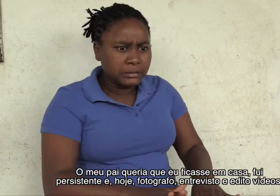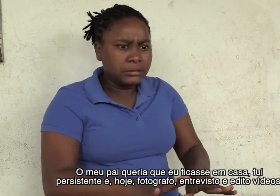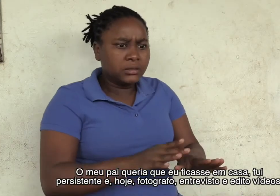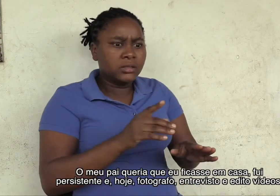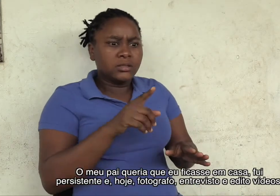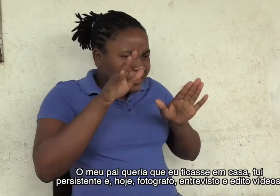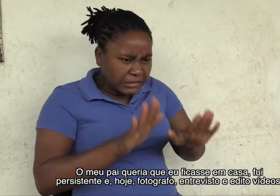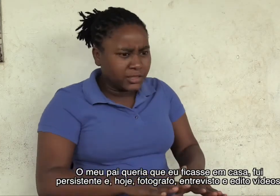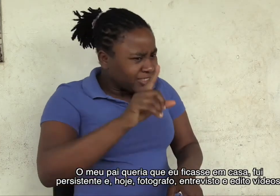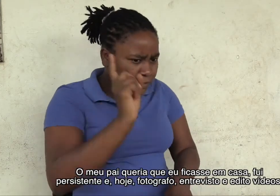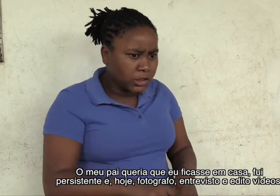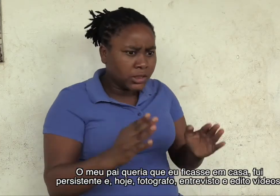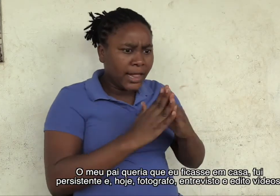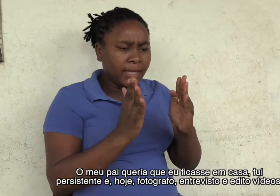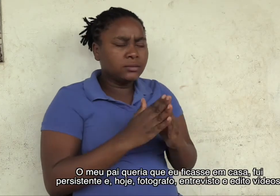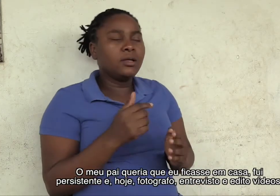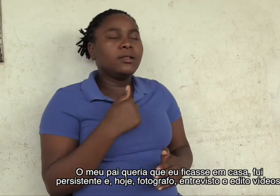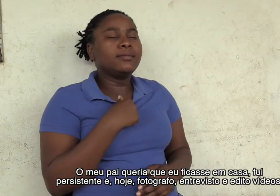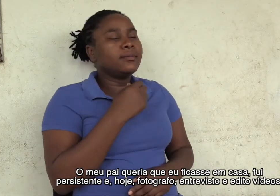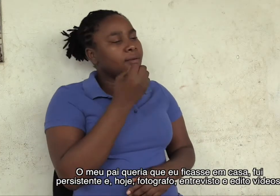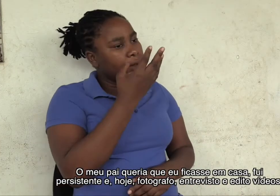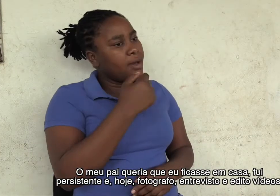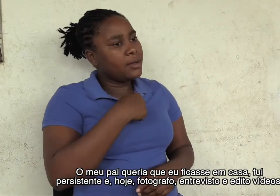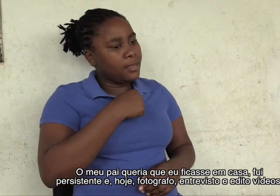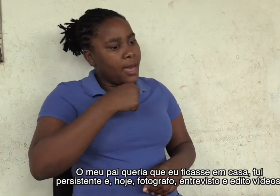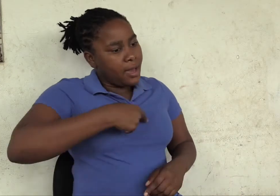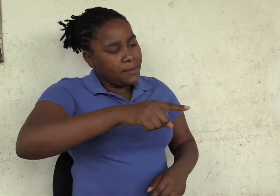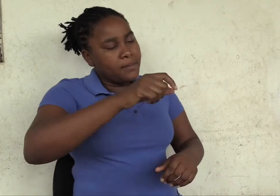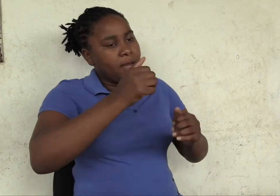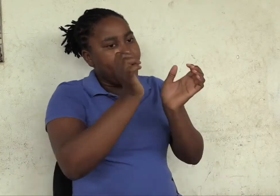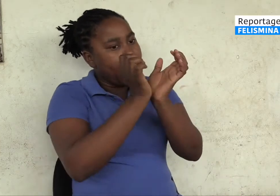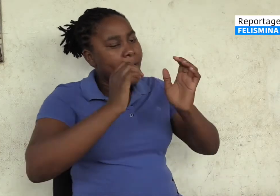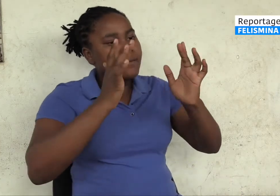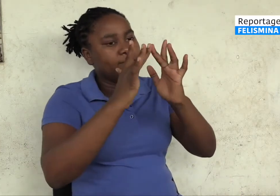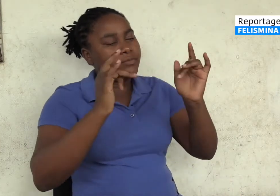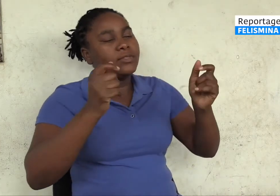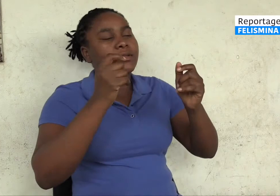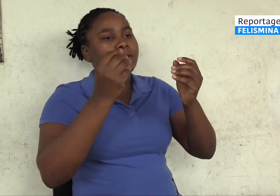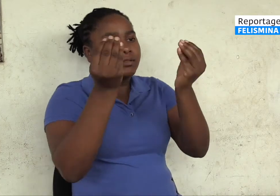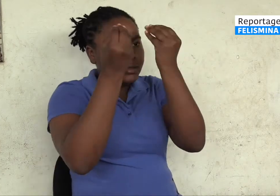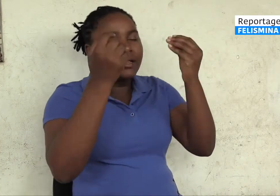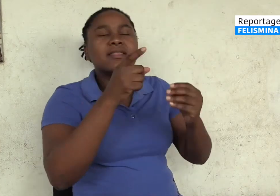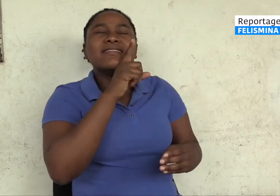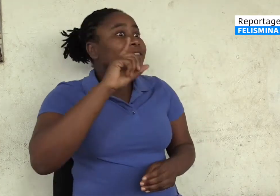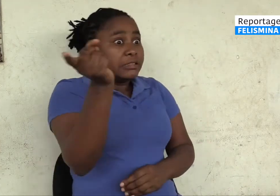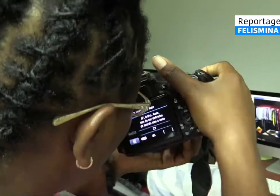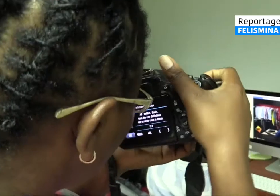E hoje, fotografo, entrevisto e edito vídeos.